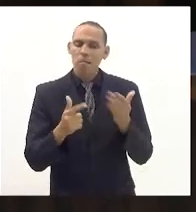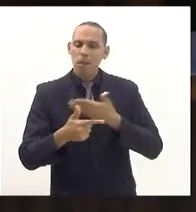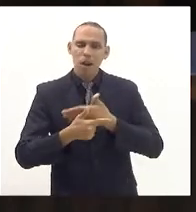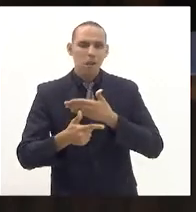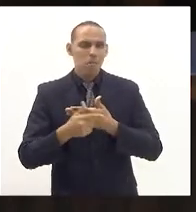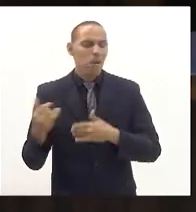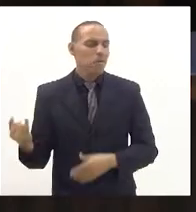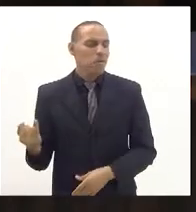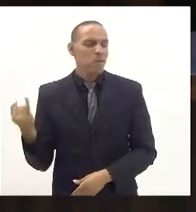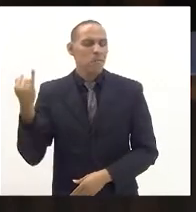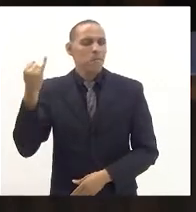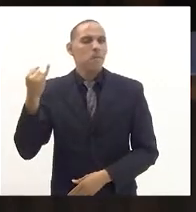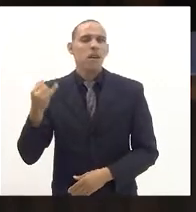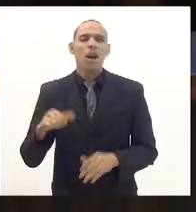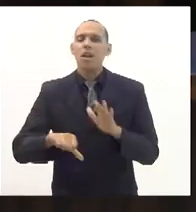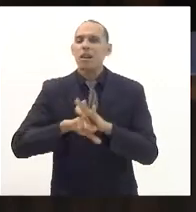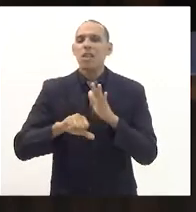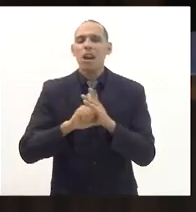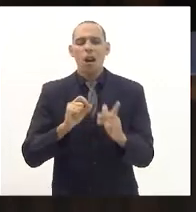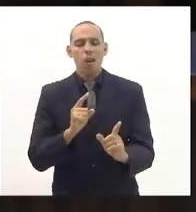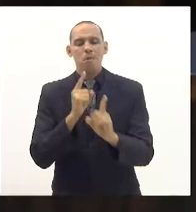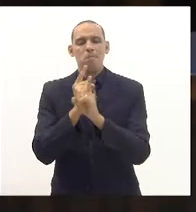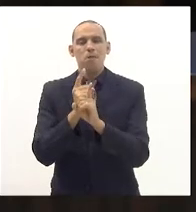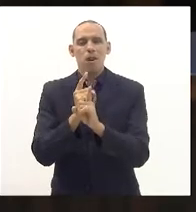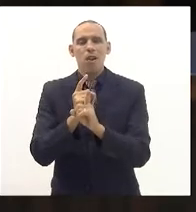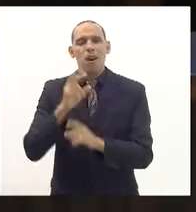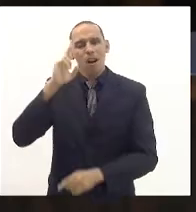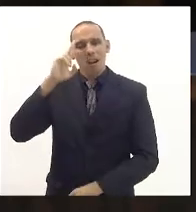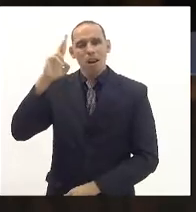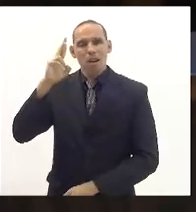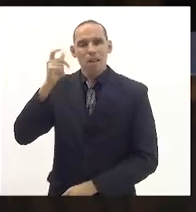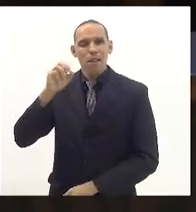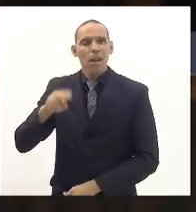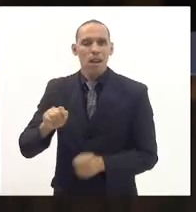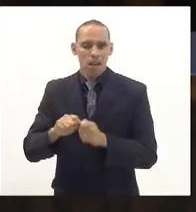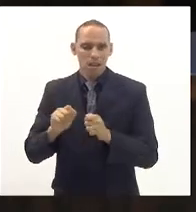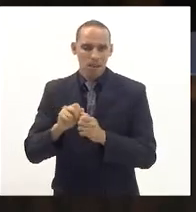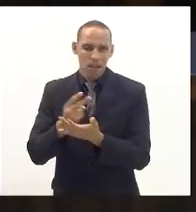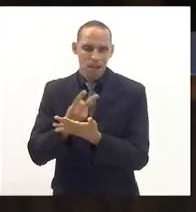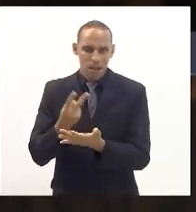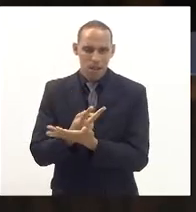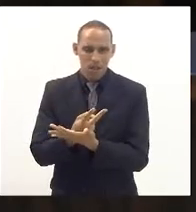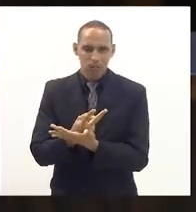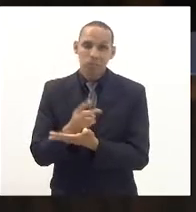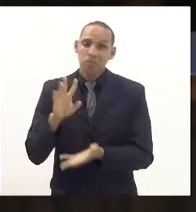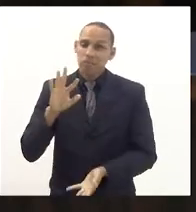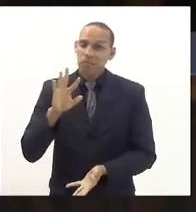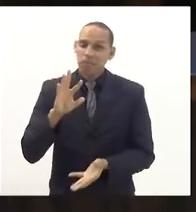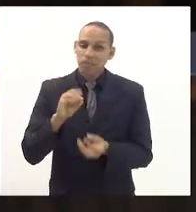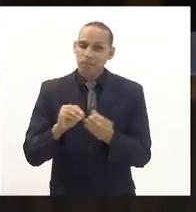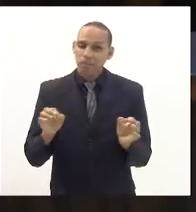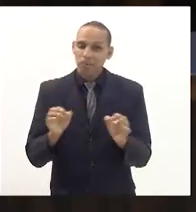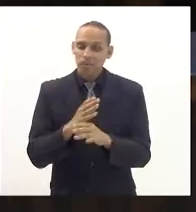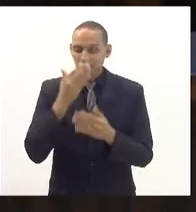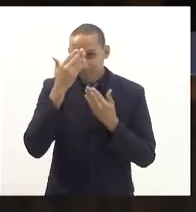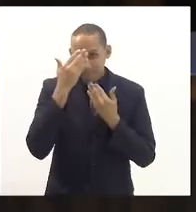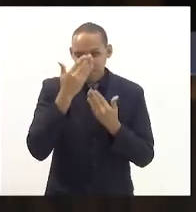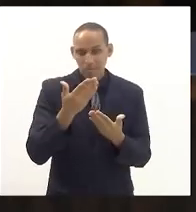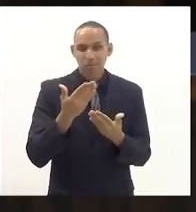na elucidação dos crimes e punição dos responsáveis finalizo aqui o meu agradecimento